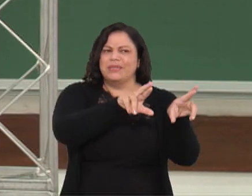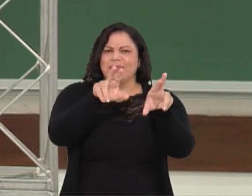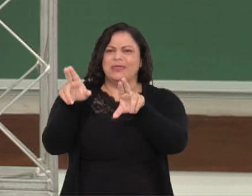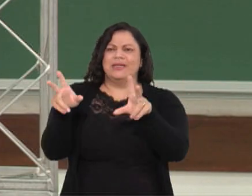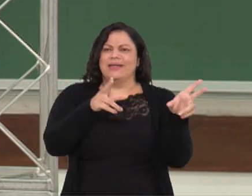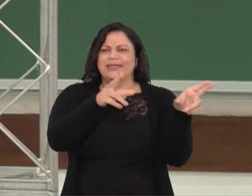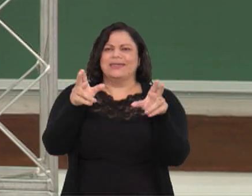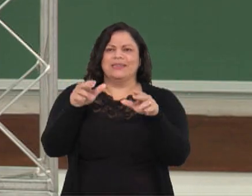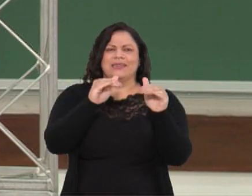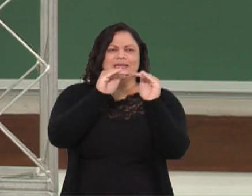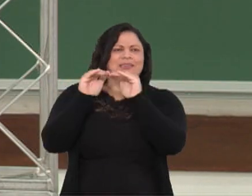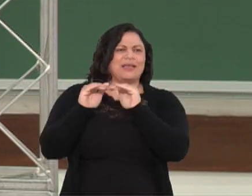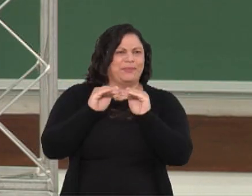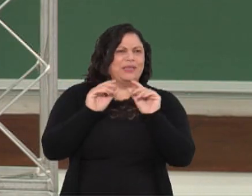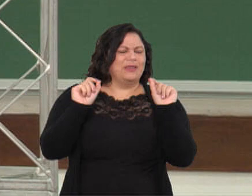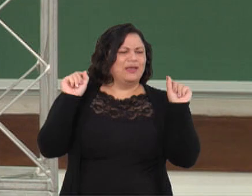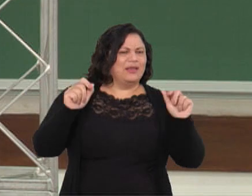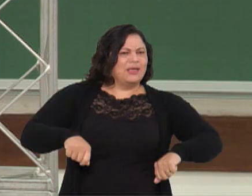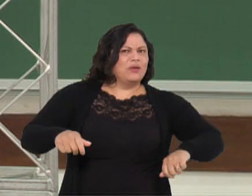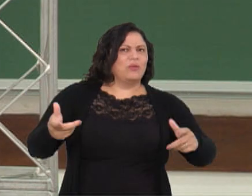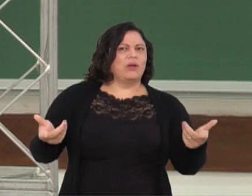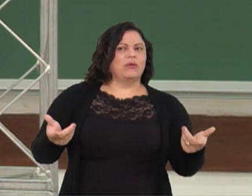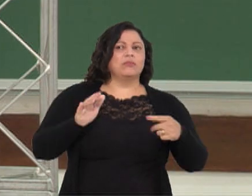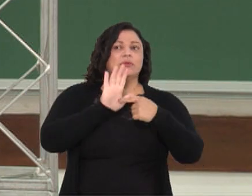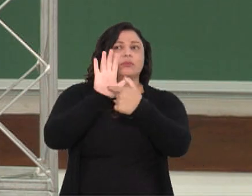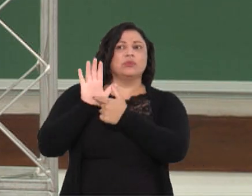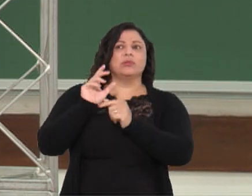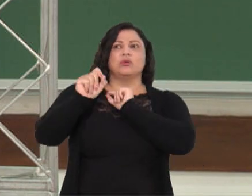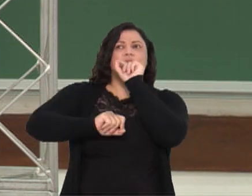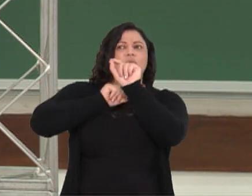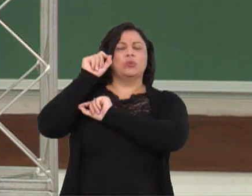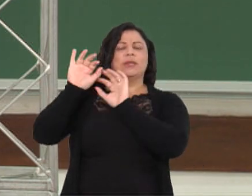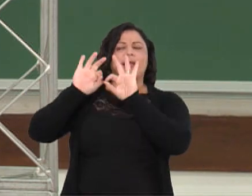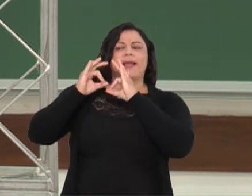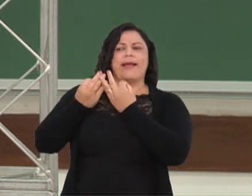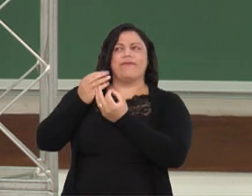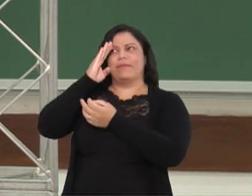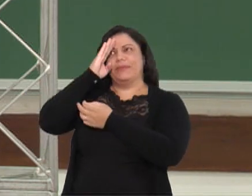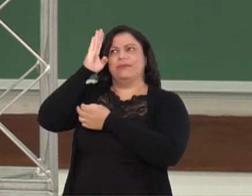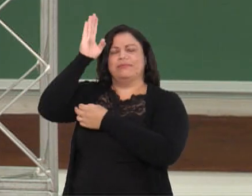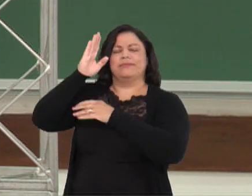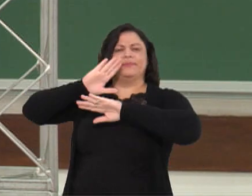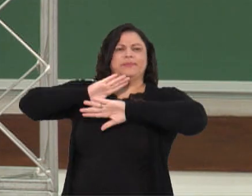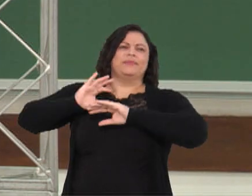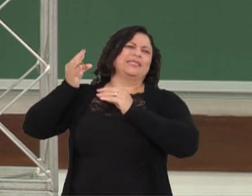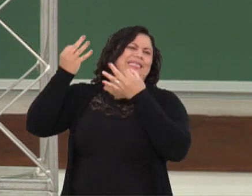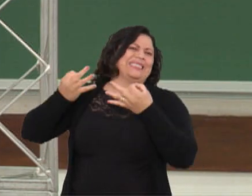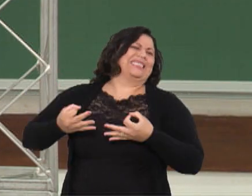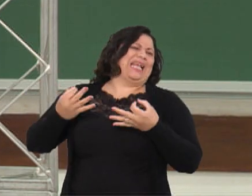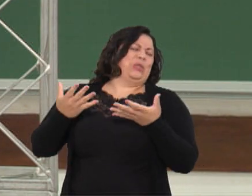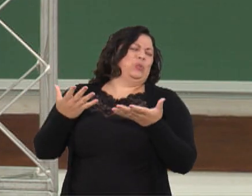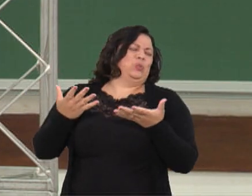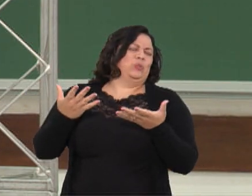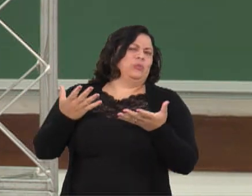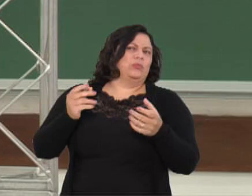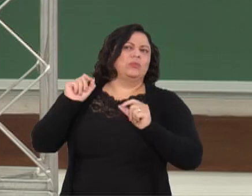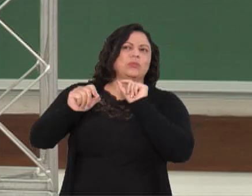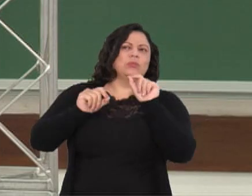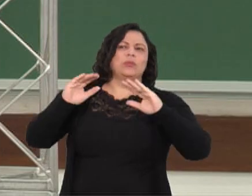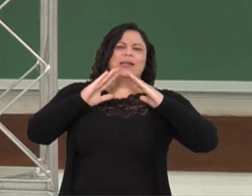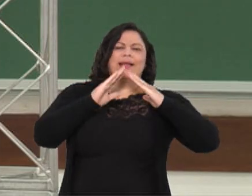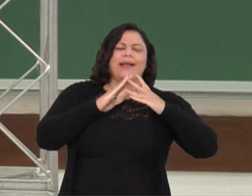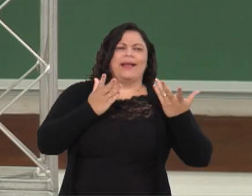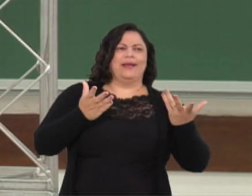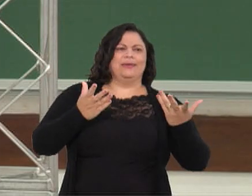é ideologia. É mostrar o que é uma família ideal, um lar ideal, e você perceber que a tua realidade não